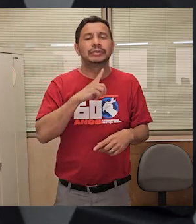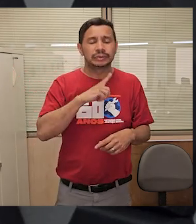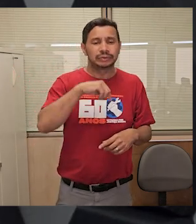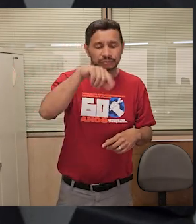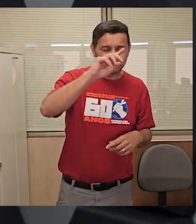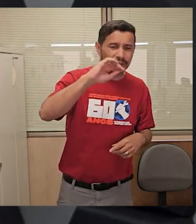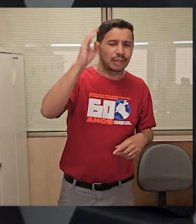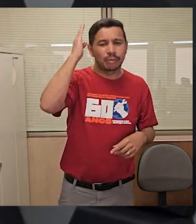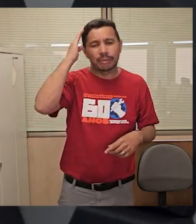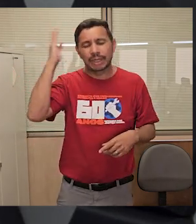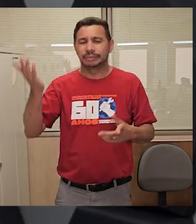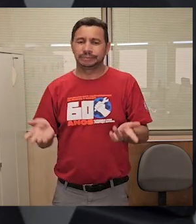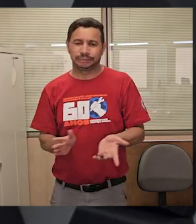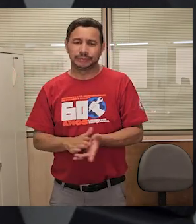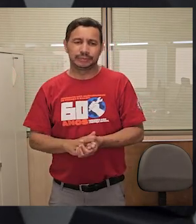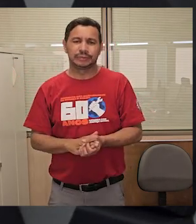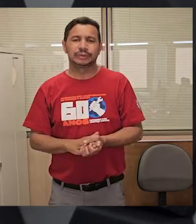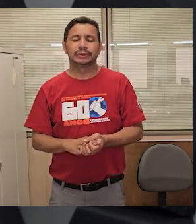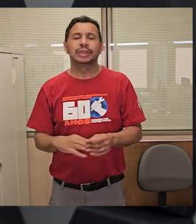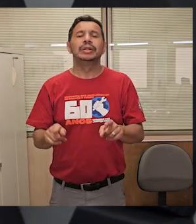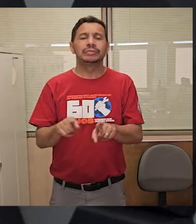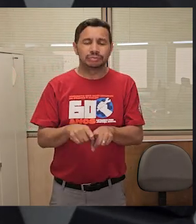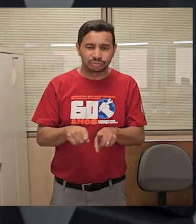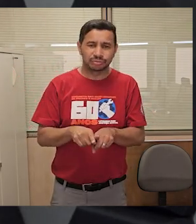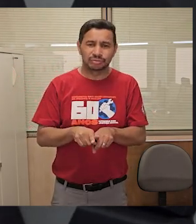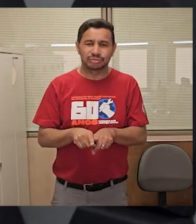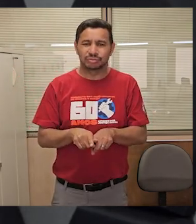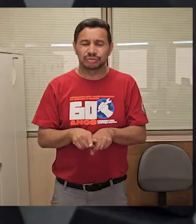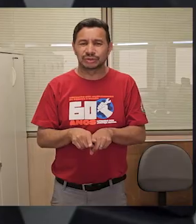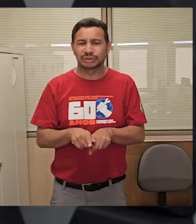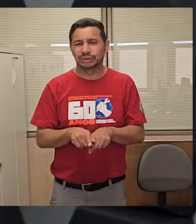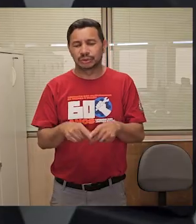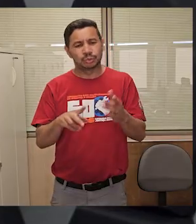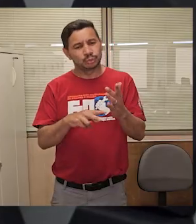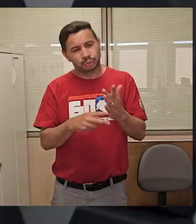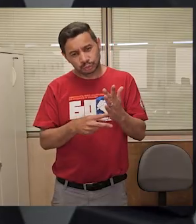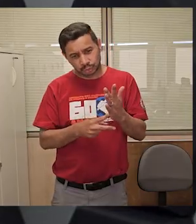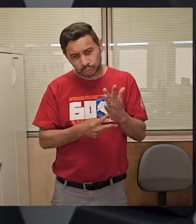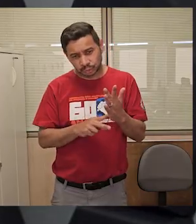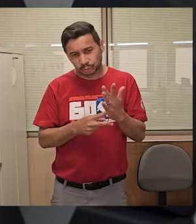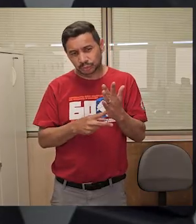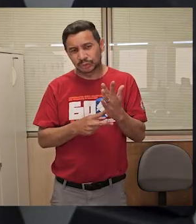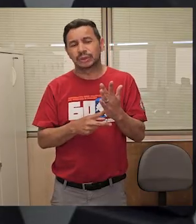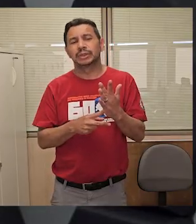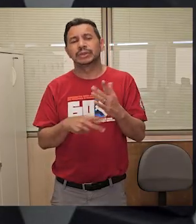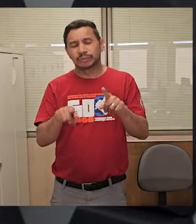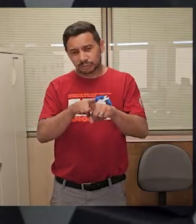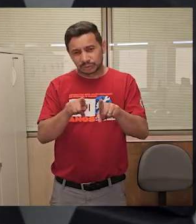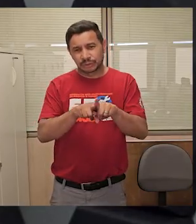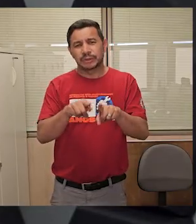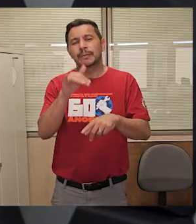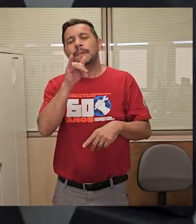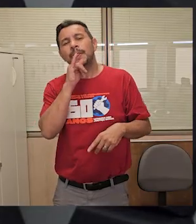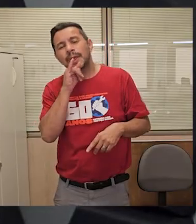vai enfrentar muitas questões, né? E no caso do campo sindical, por exemplo, o debate que nós